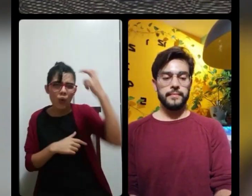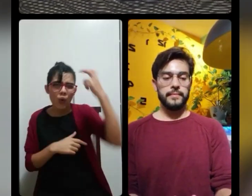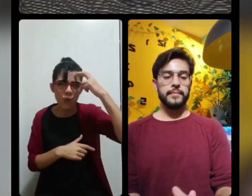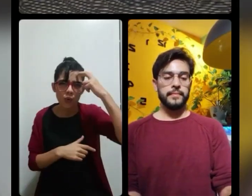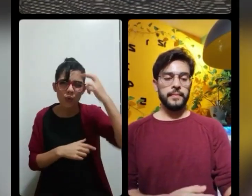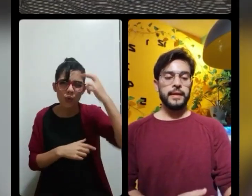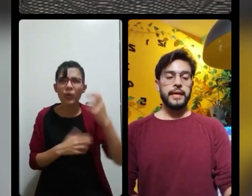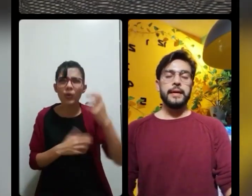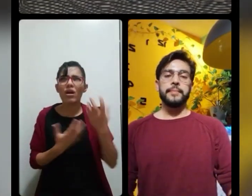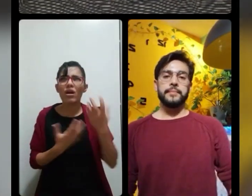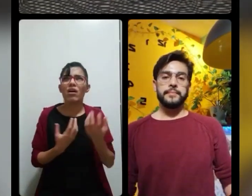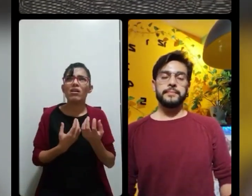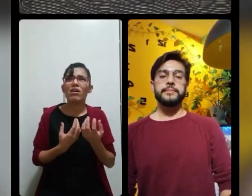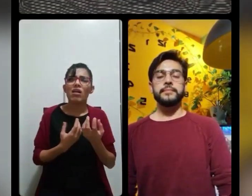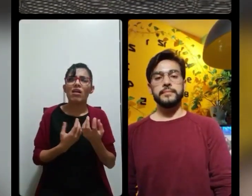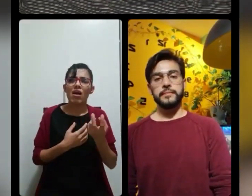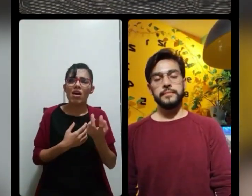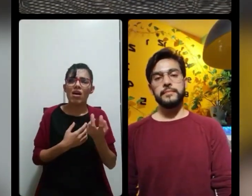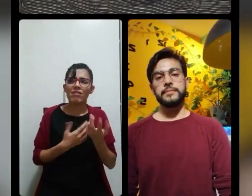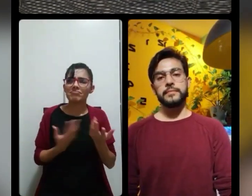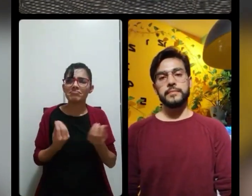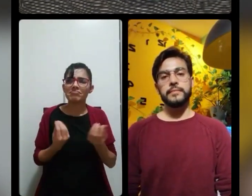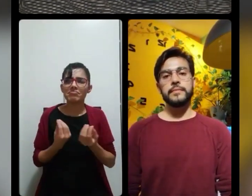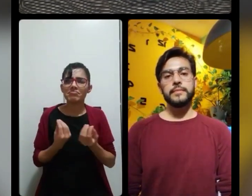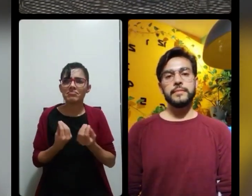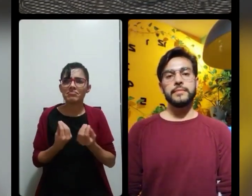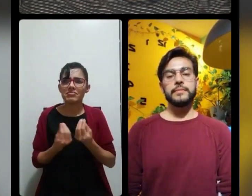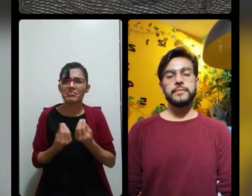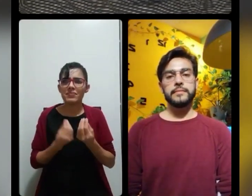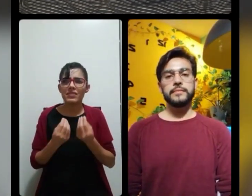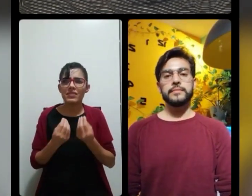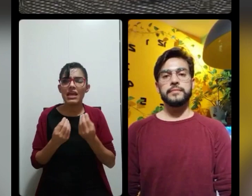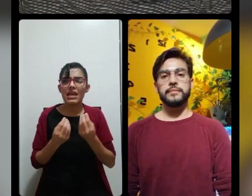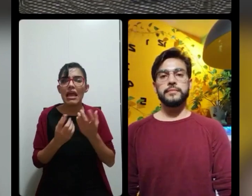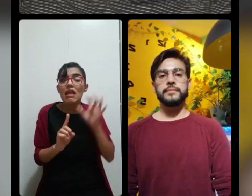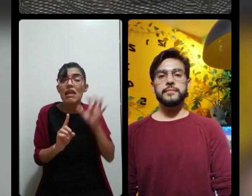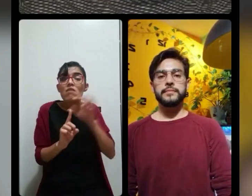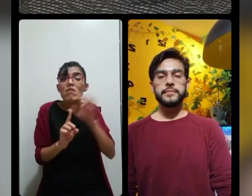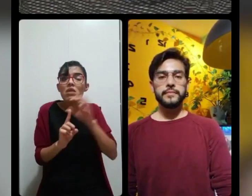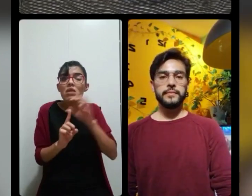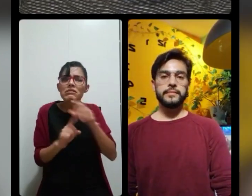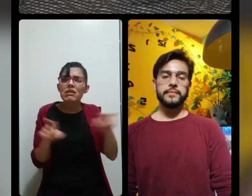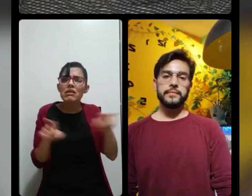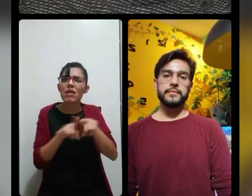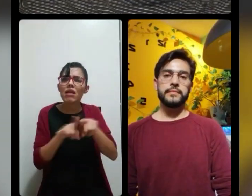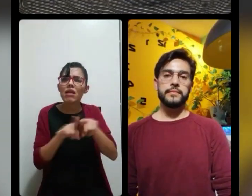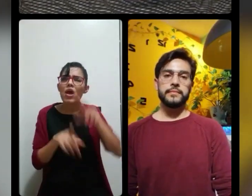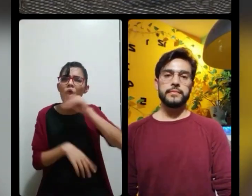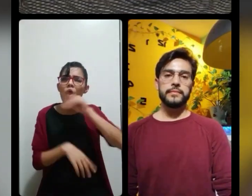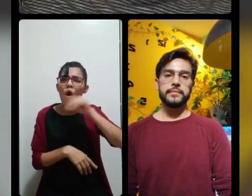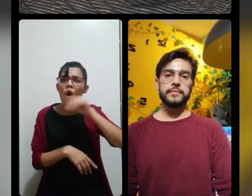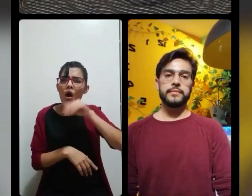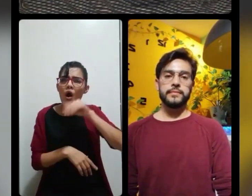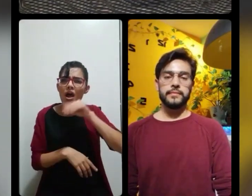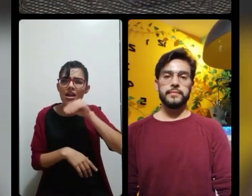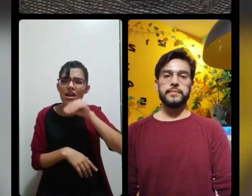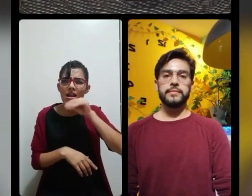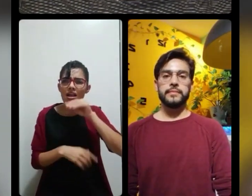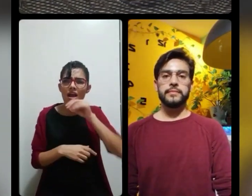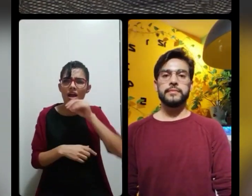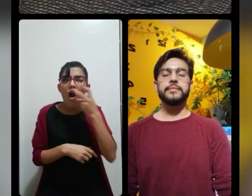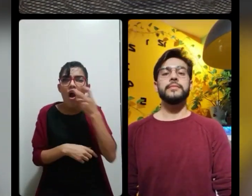cultura. E movida por forças da oralidade. Você veja que a oralidade tem força de